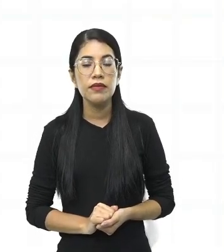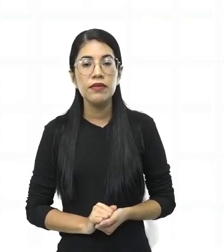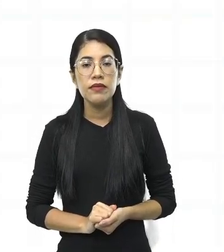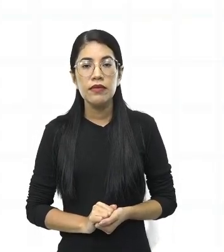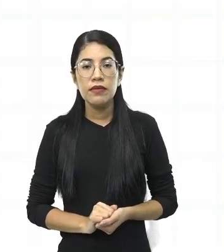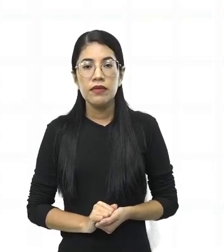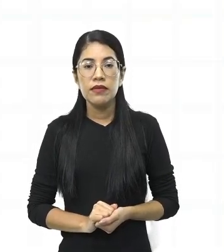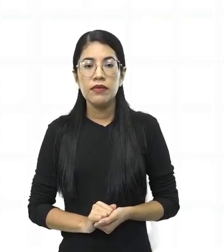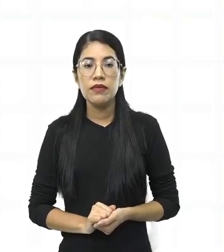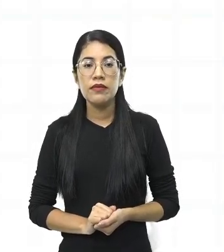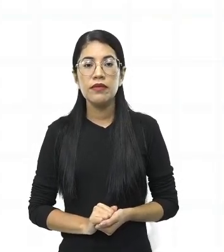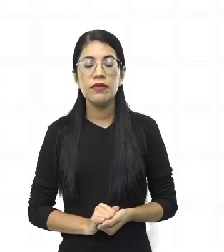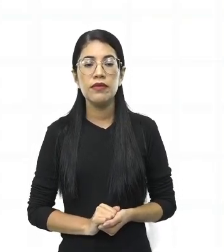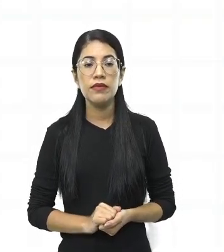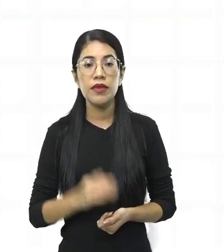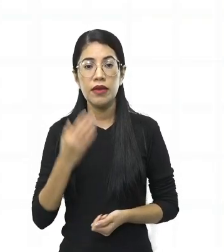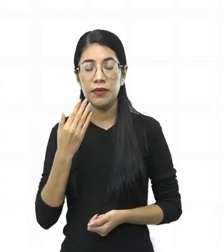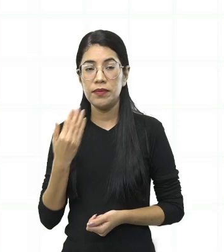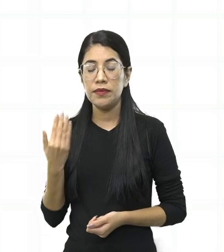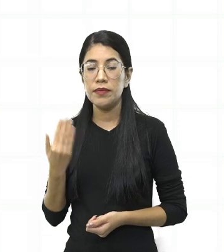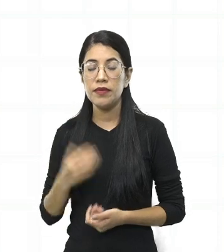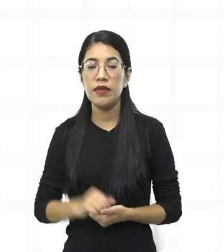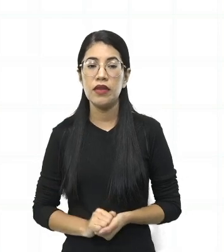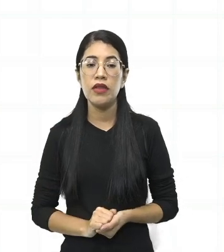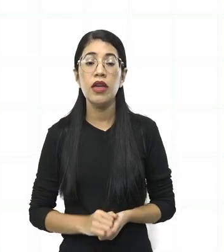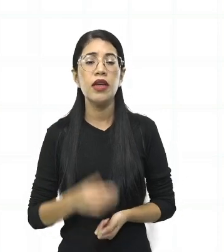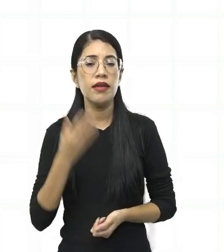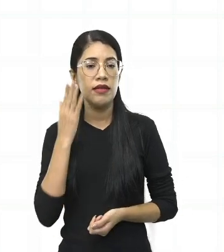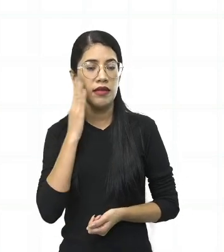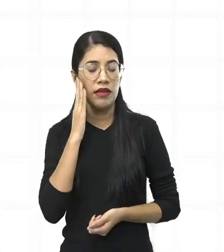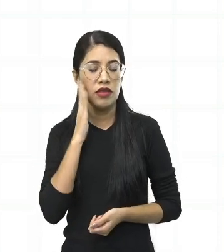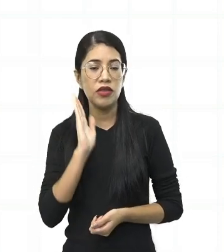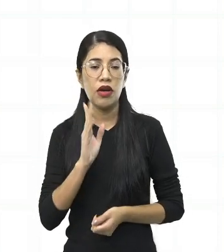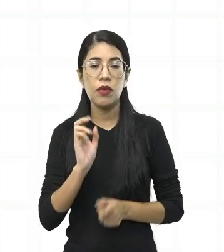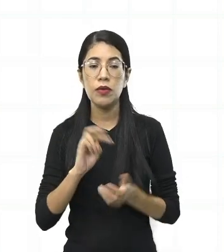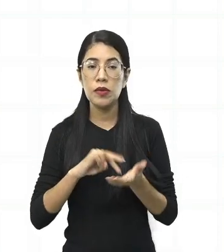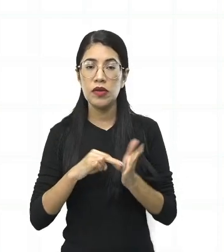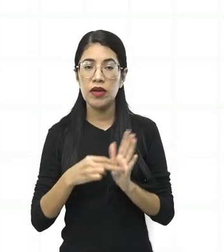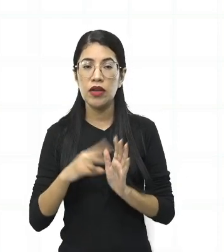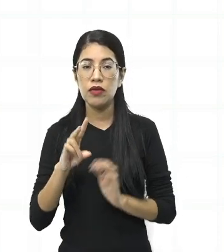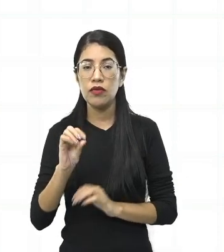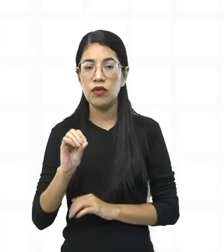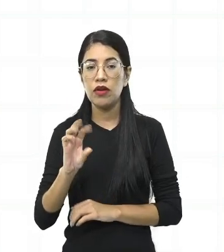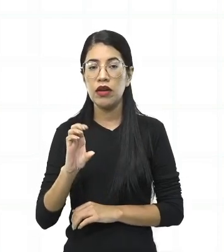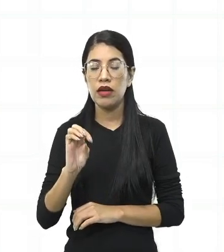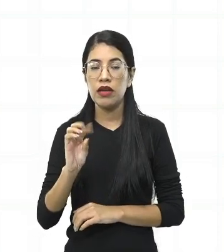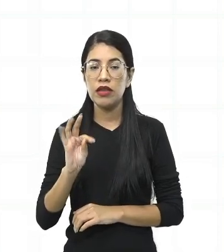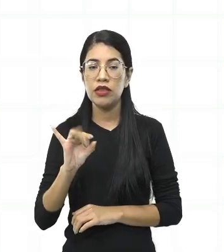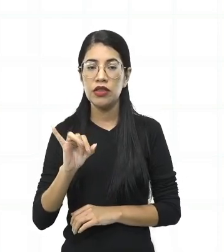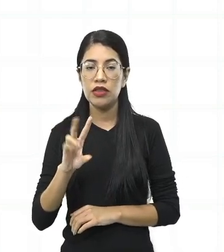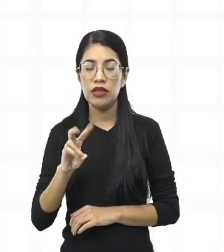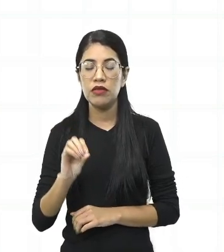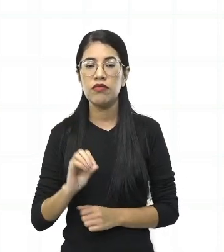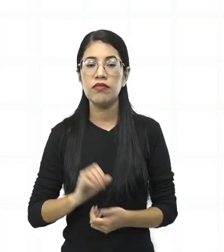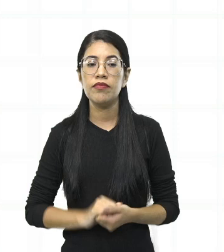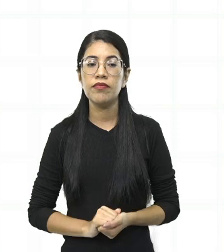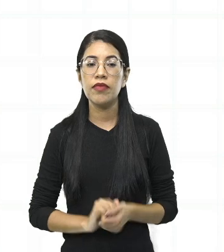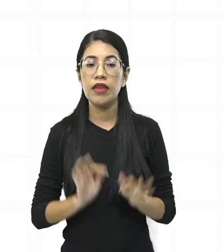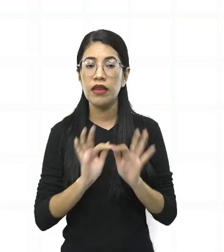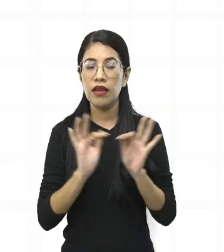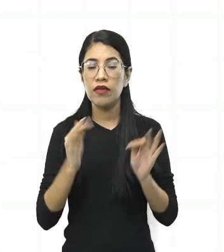Muito bem. Então, olha só, já sabemos o que é o vocativo. Podes ir,